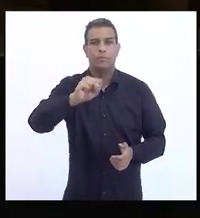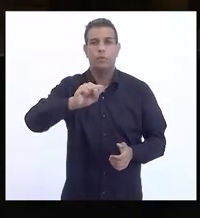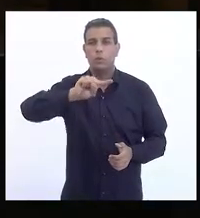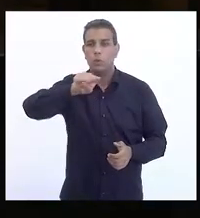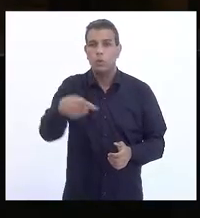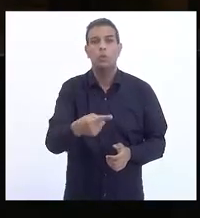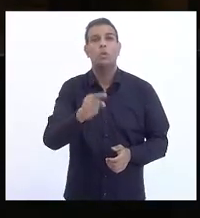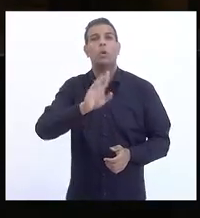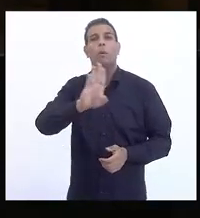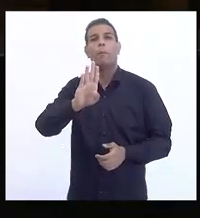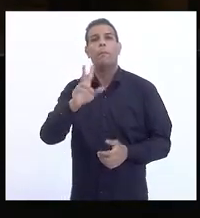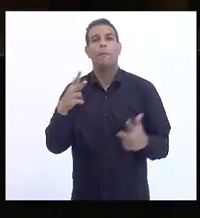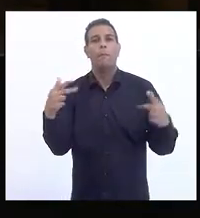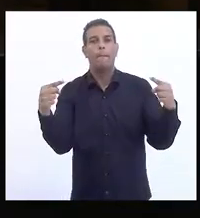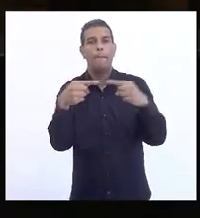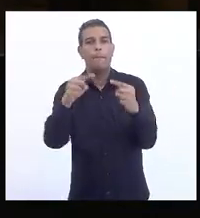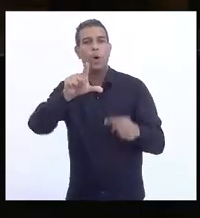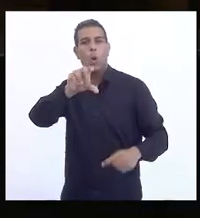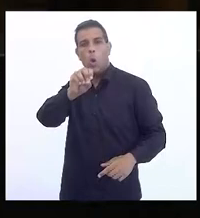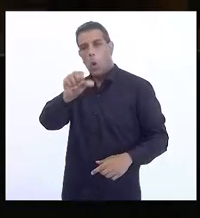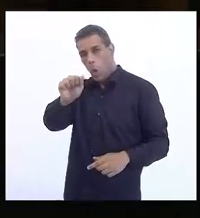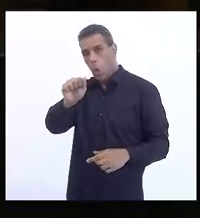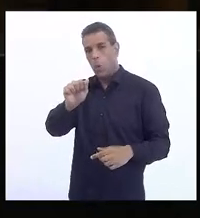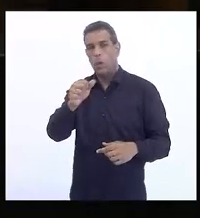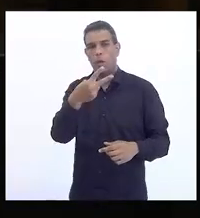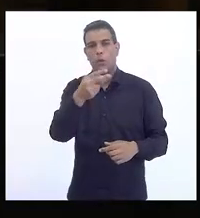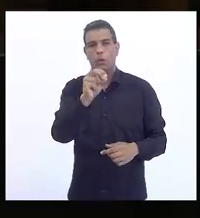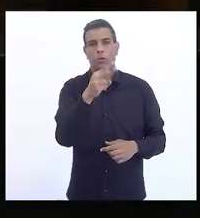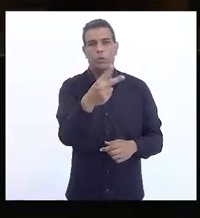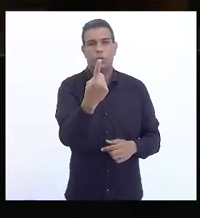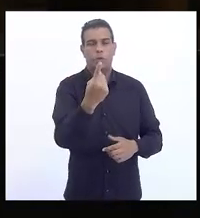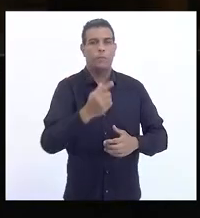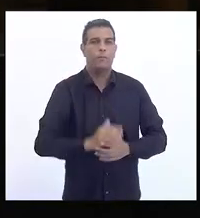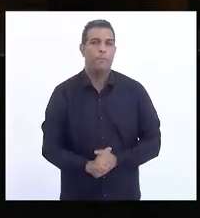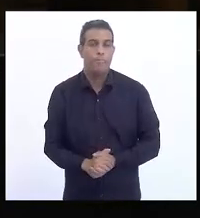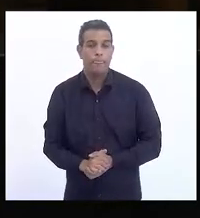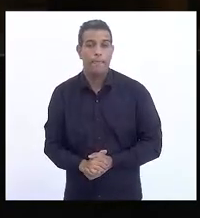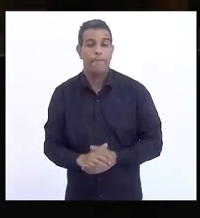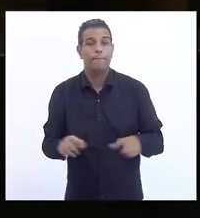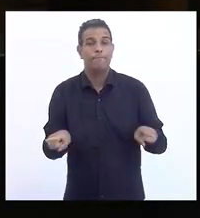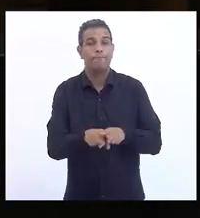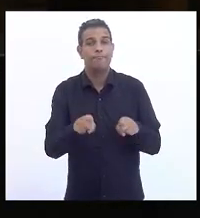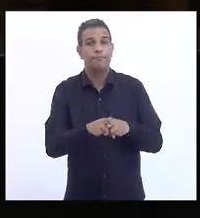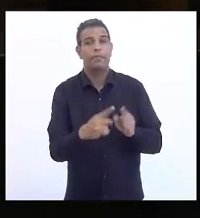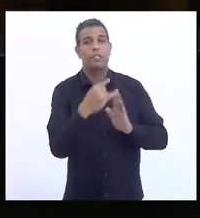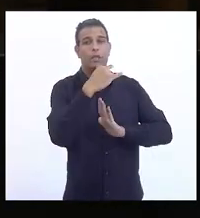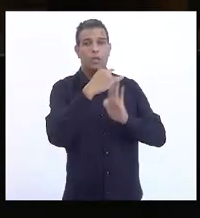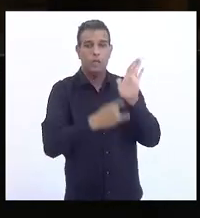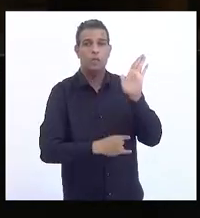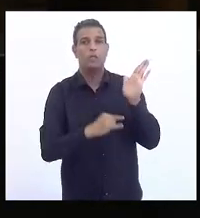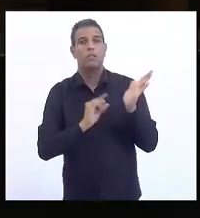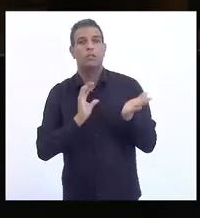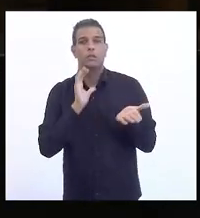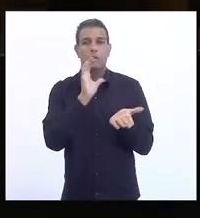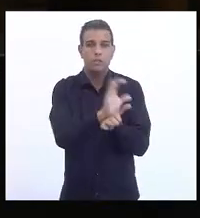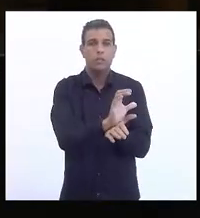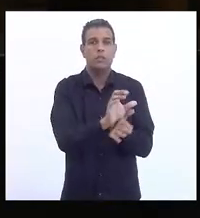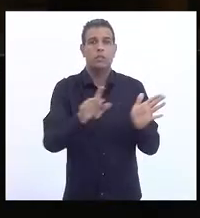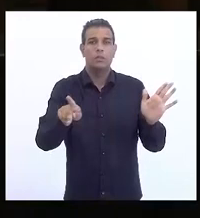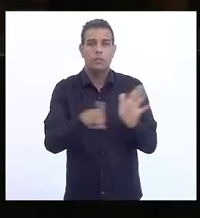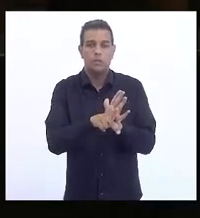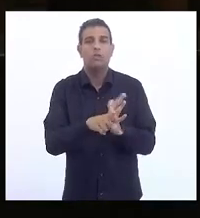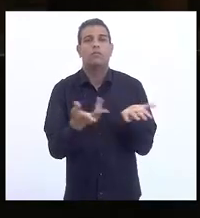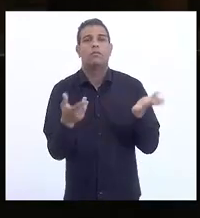bilhões, comparado com a LOA de 2021. As receitas tributárias e os royalties do